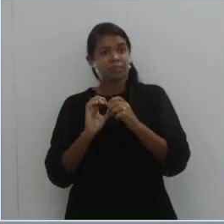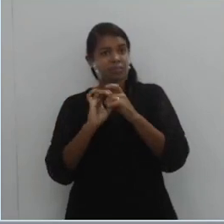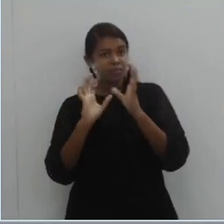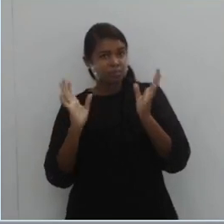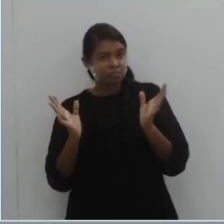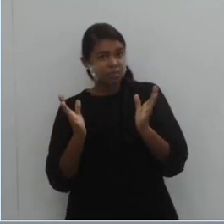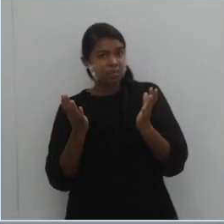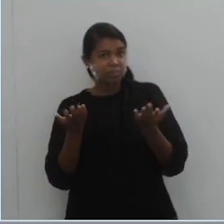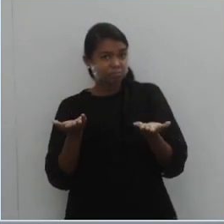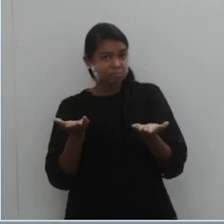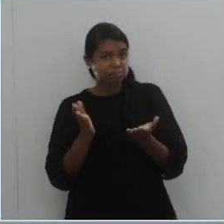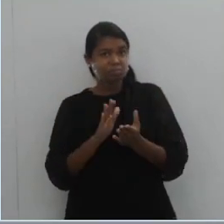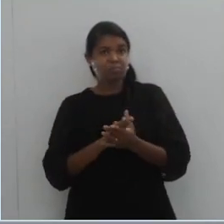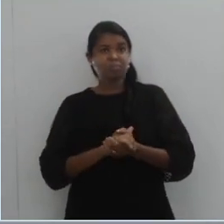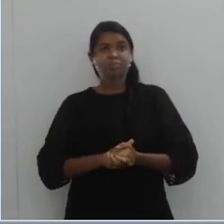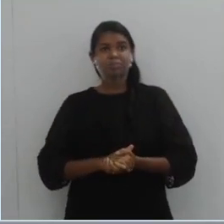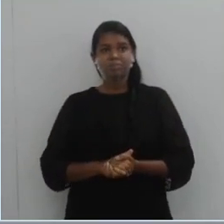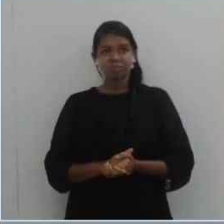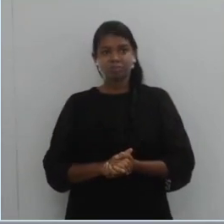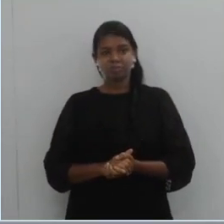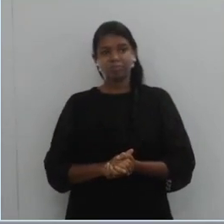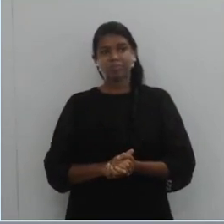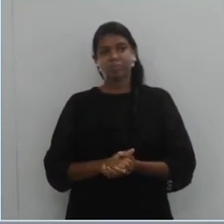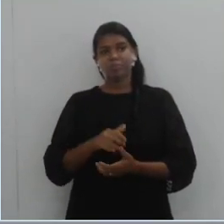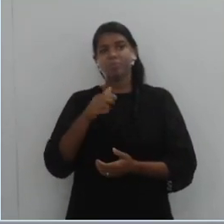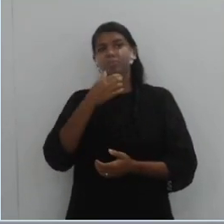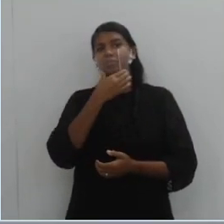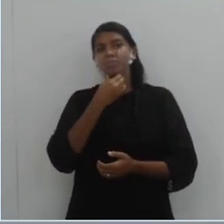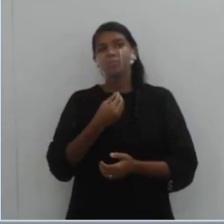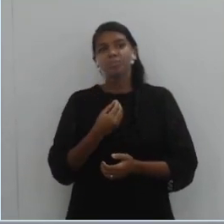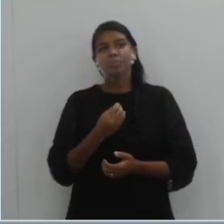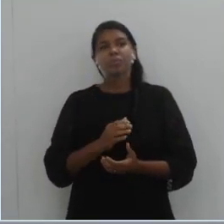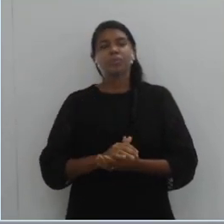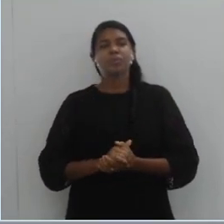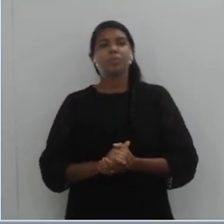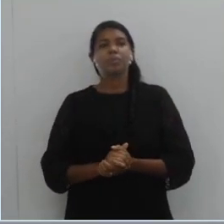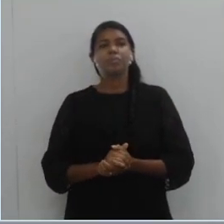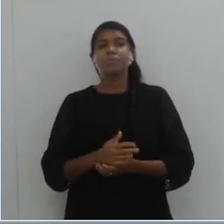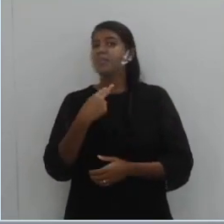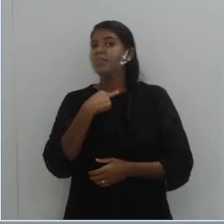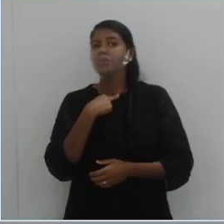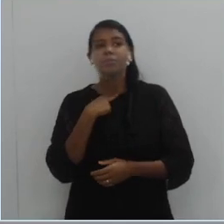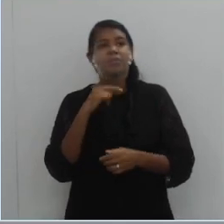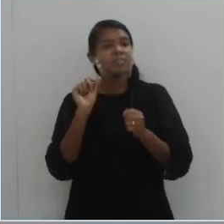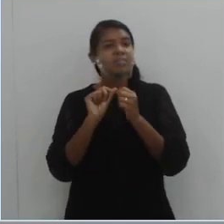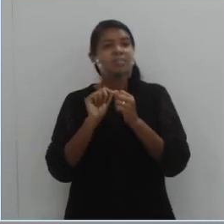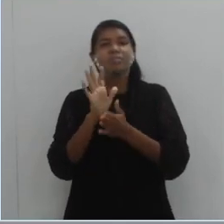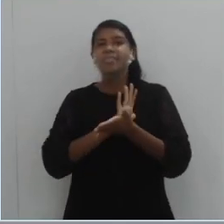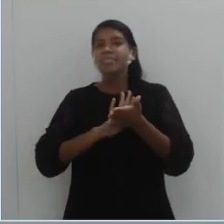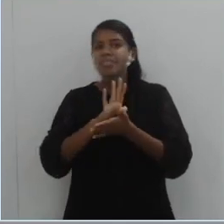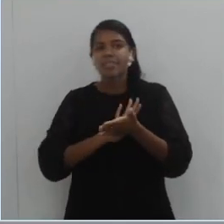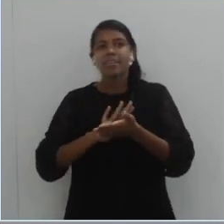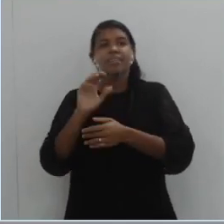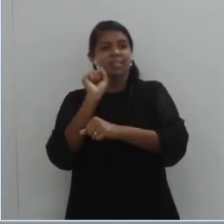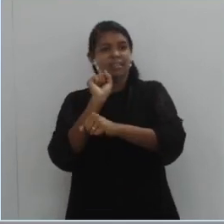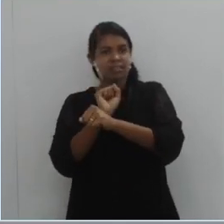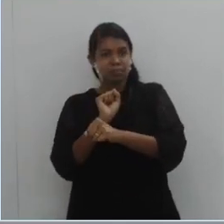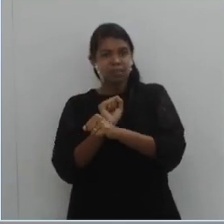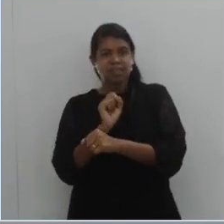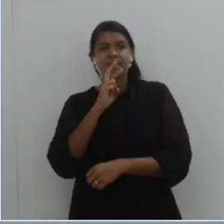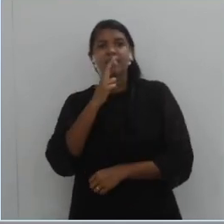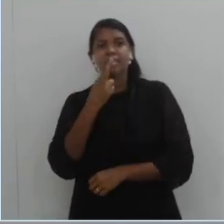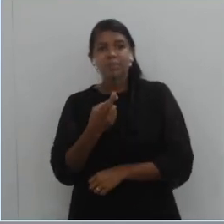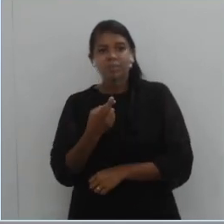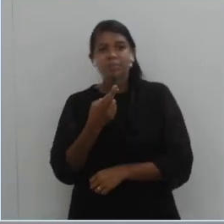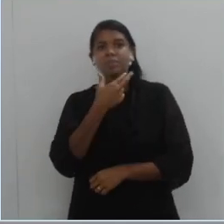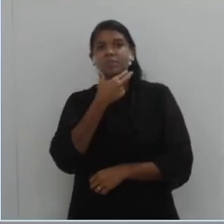pensar? Isso mesmo, masculina. Ela não podia fazer absolutamente nada a não